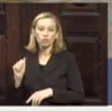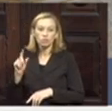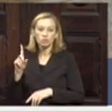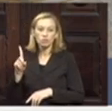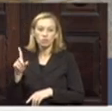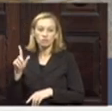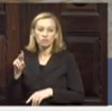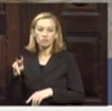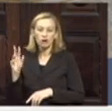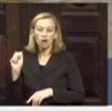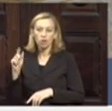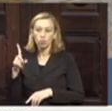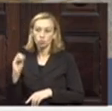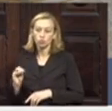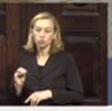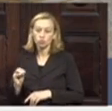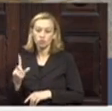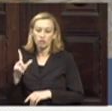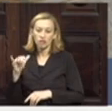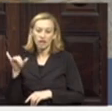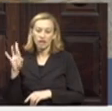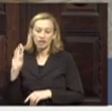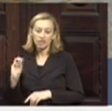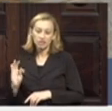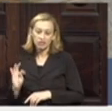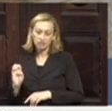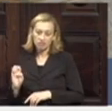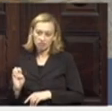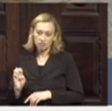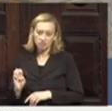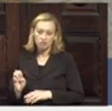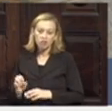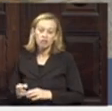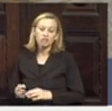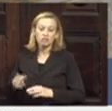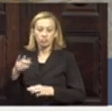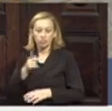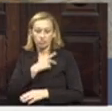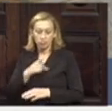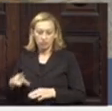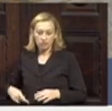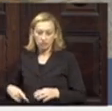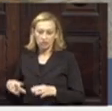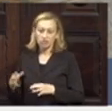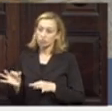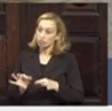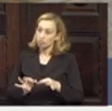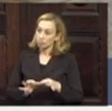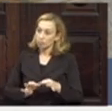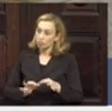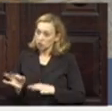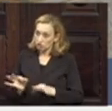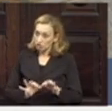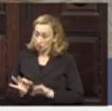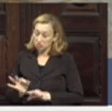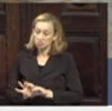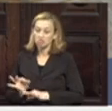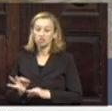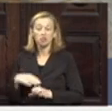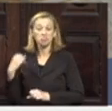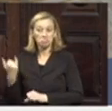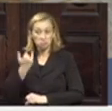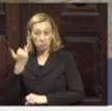do projeto 3642 de 2017. Estou vendo ali na tribuna dirigentes